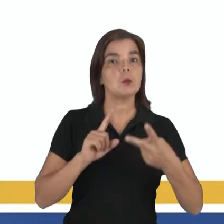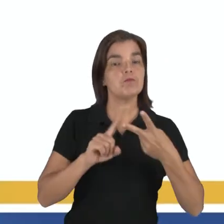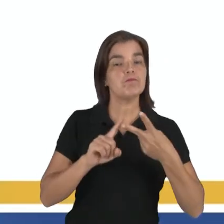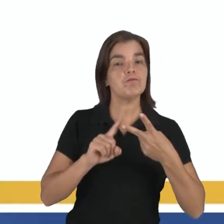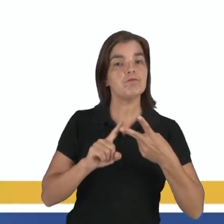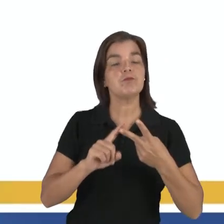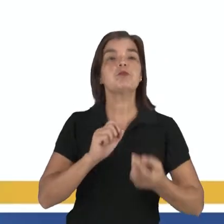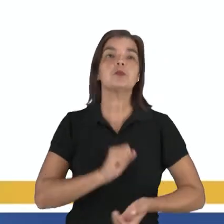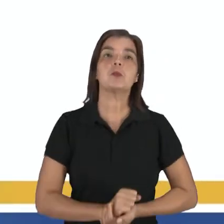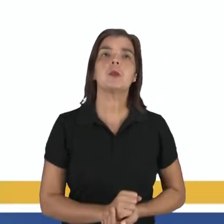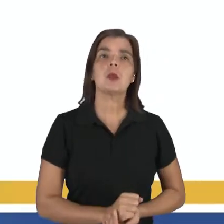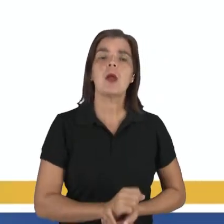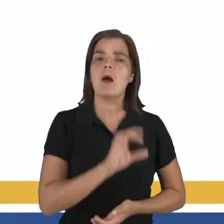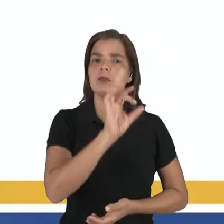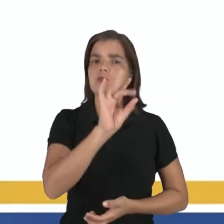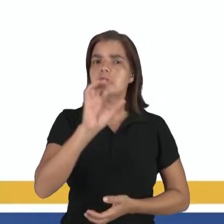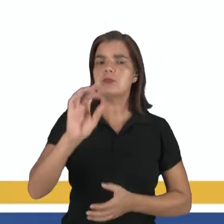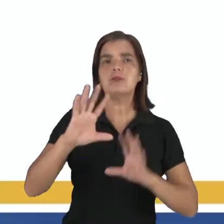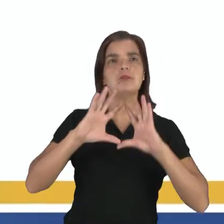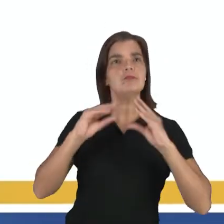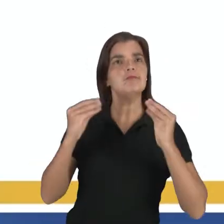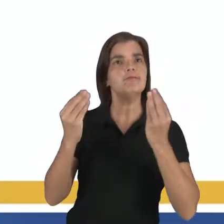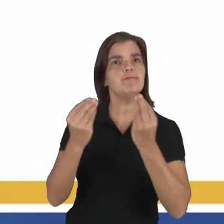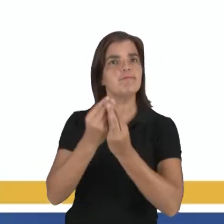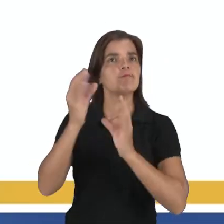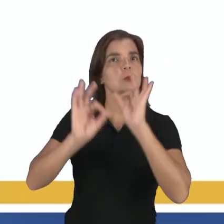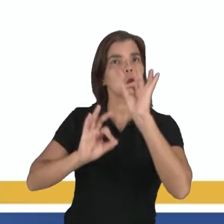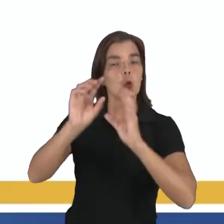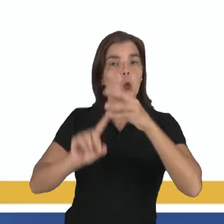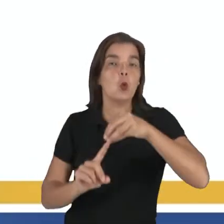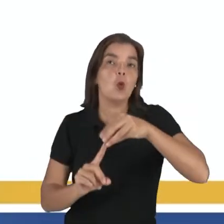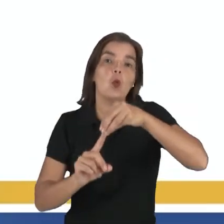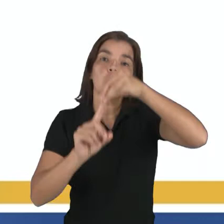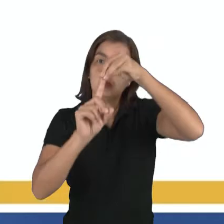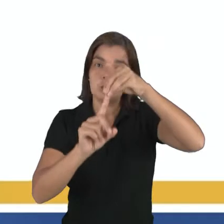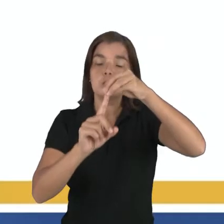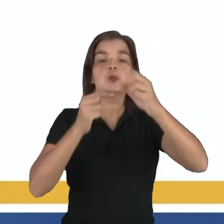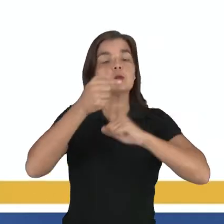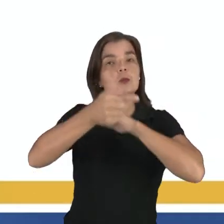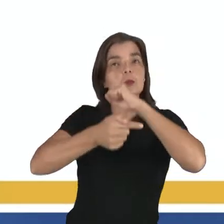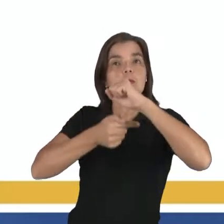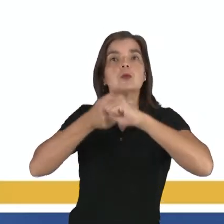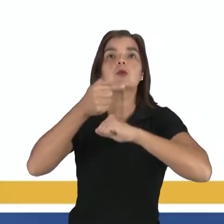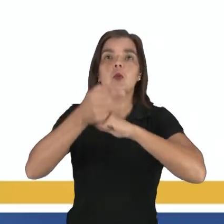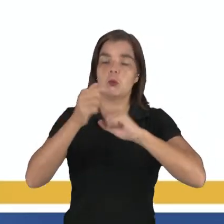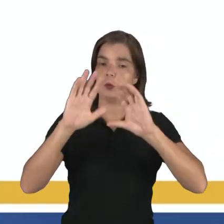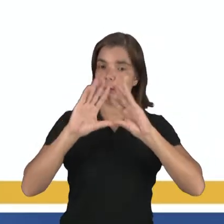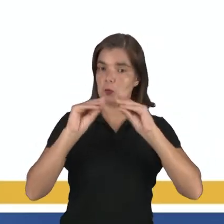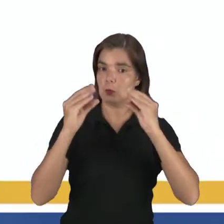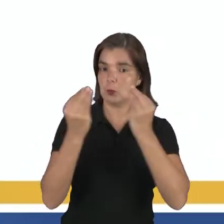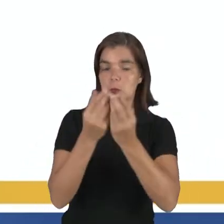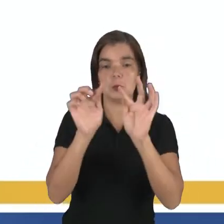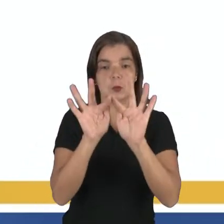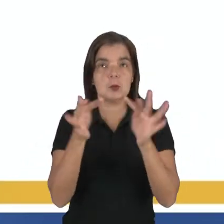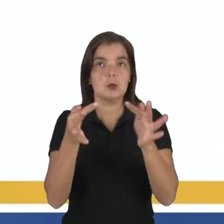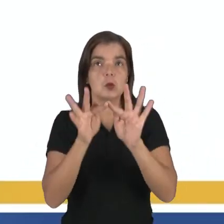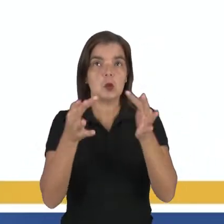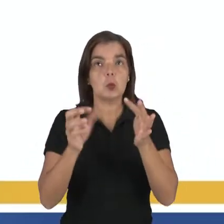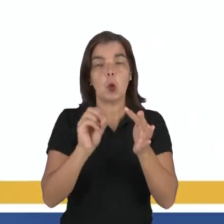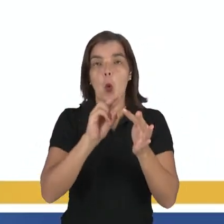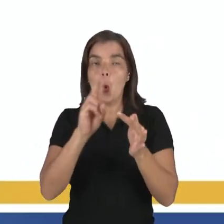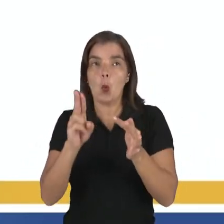Segundo postulado, cada substância é constituída de um único tipo de átomo. Substâncias simples